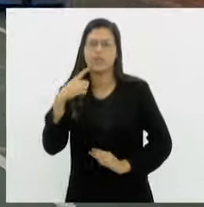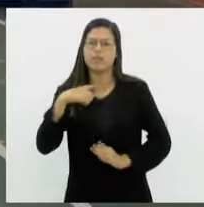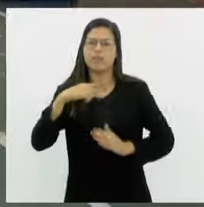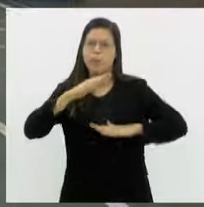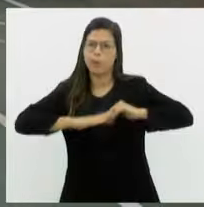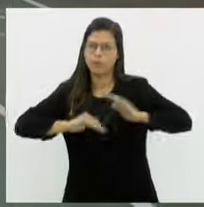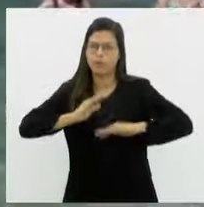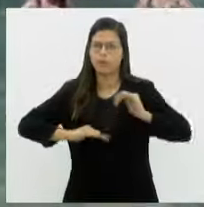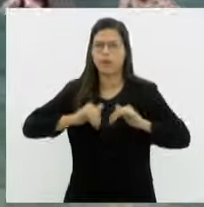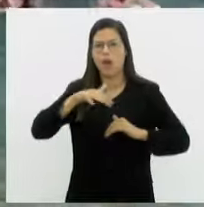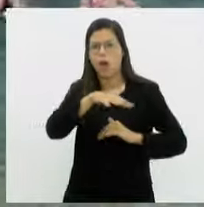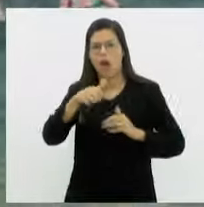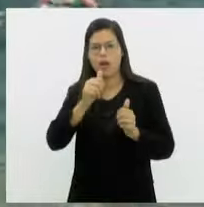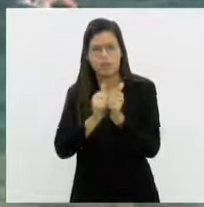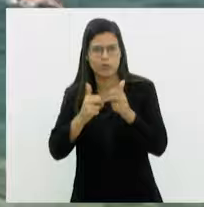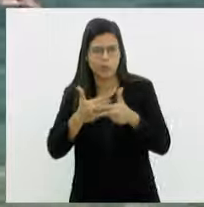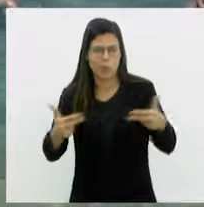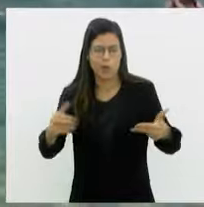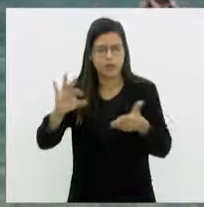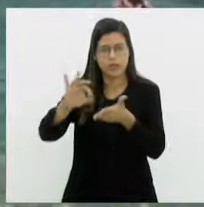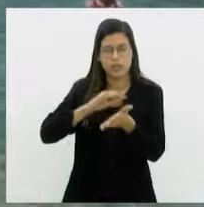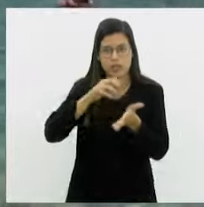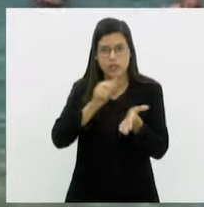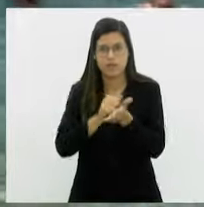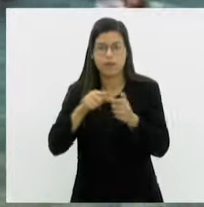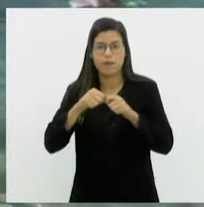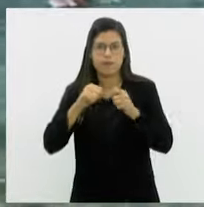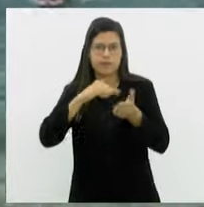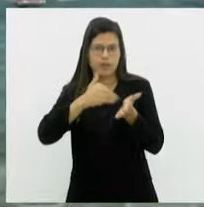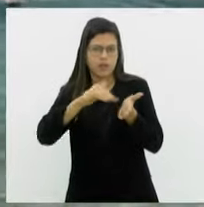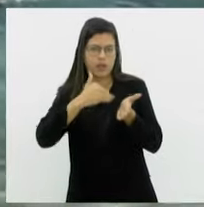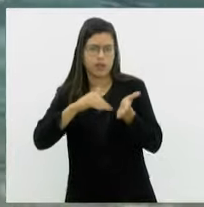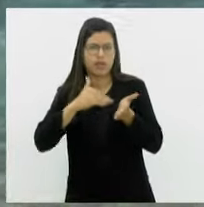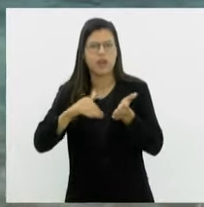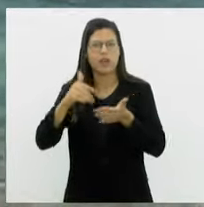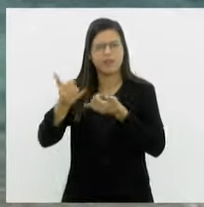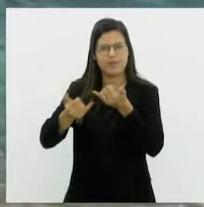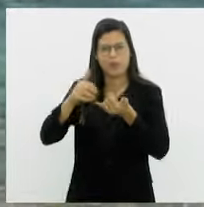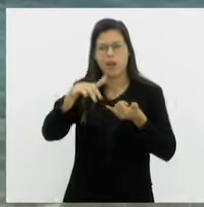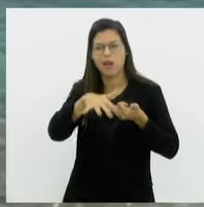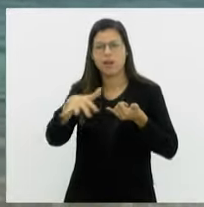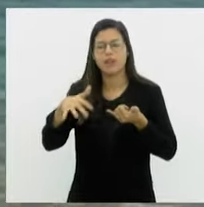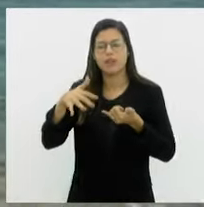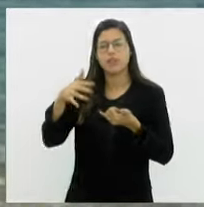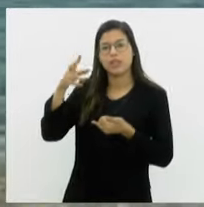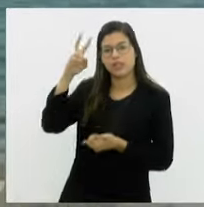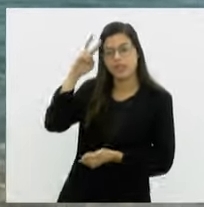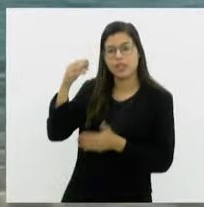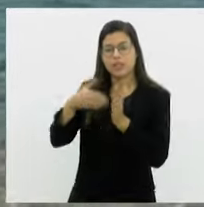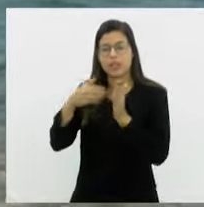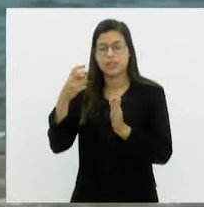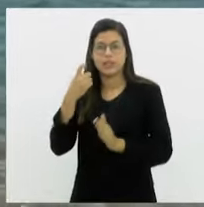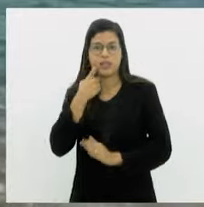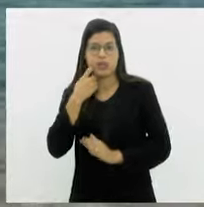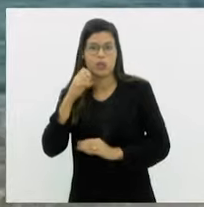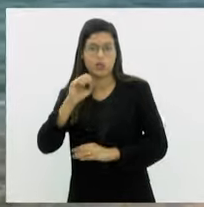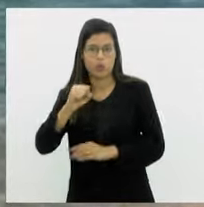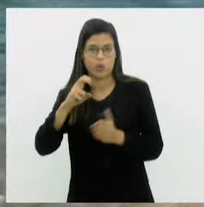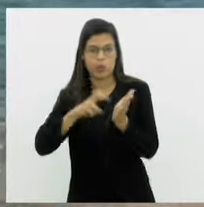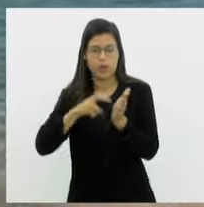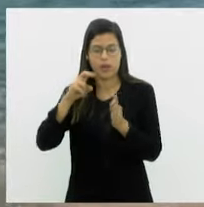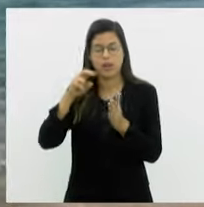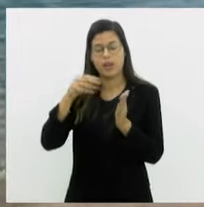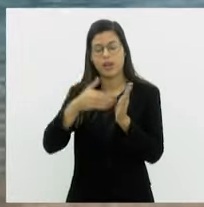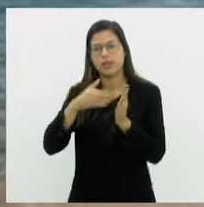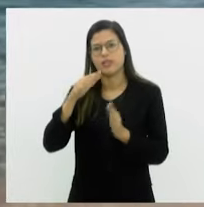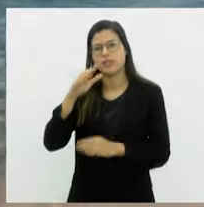profissionais do esporte. As inscrições são feitas pela Secretaria do Parque, de terça a sexta, das 8 da manhã às 5 da tarde. O